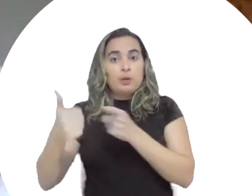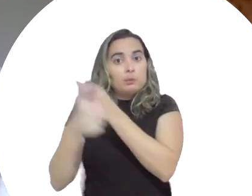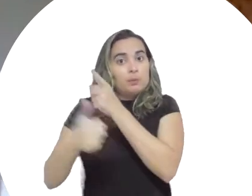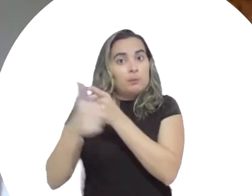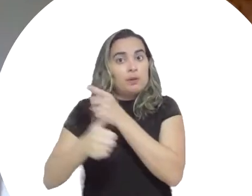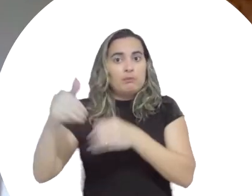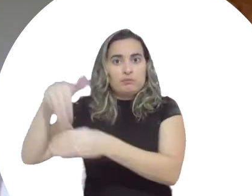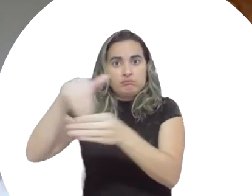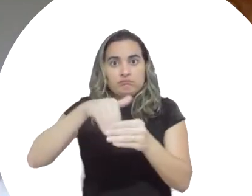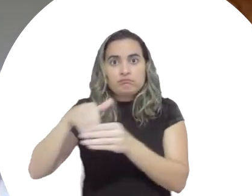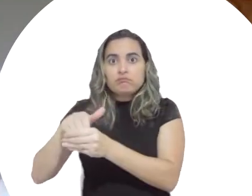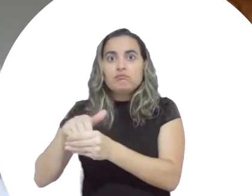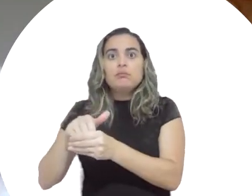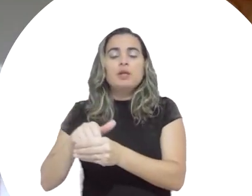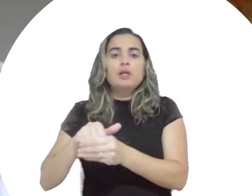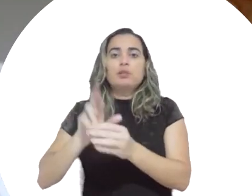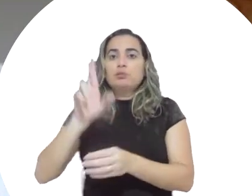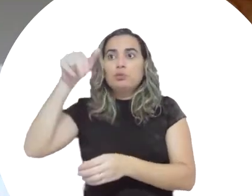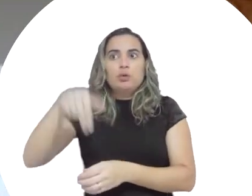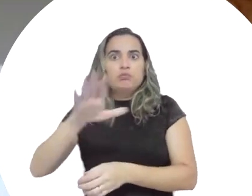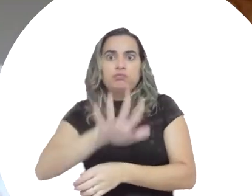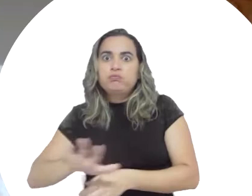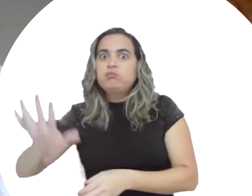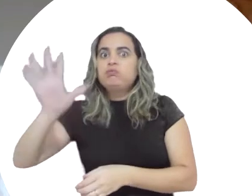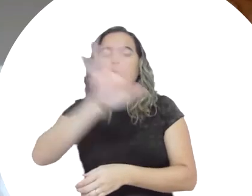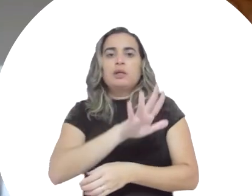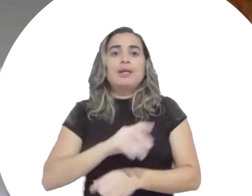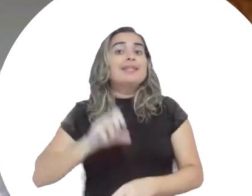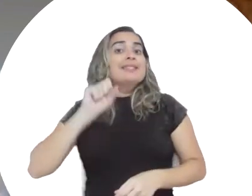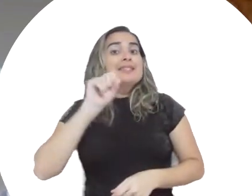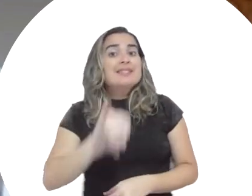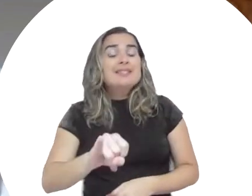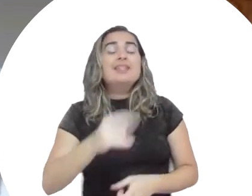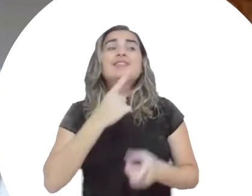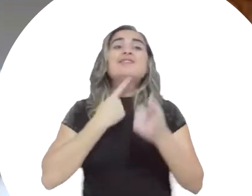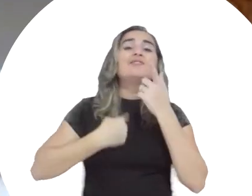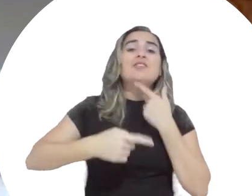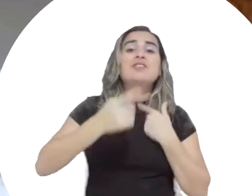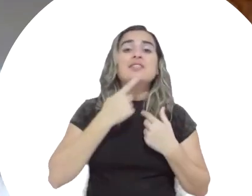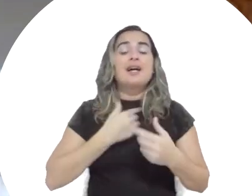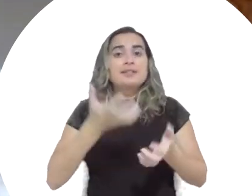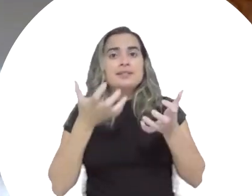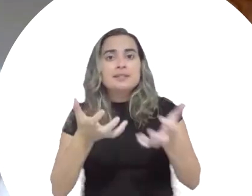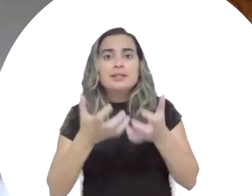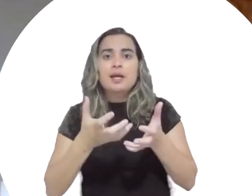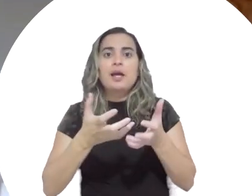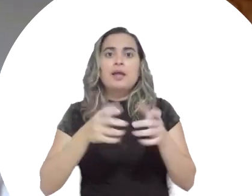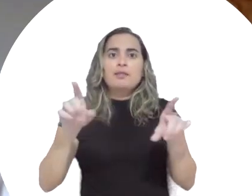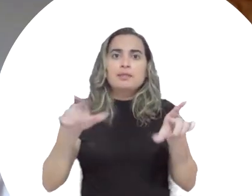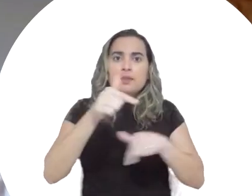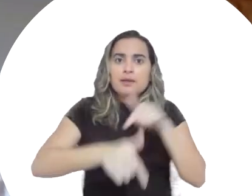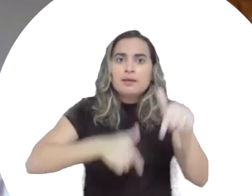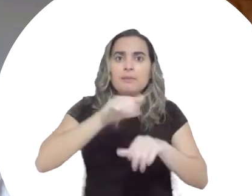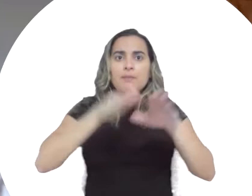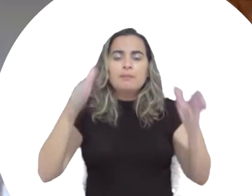primeiro turno em todo o Rio Grande do Norte. Aquele eleitor que desejar ser mesário voluntário, ele pode fazer a